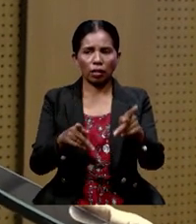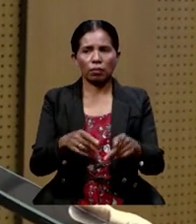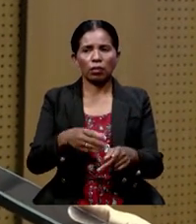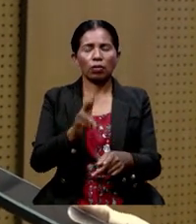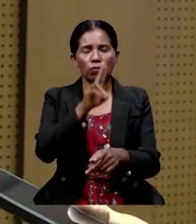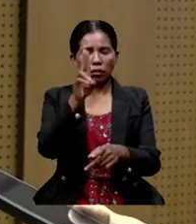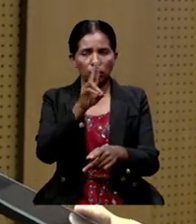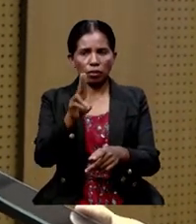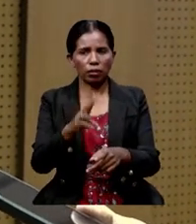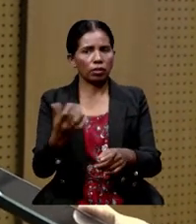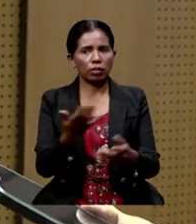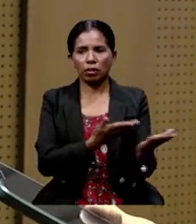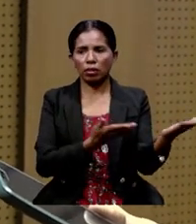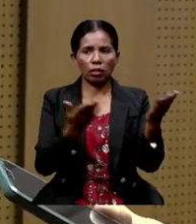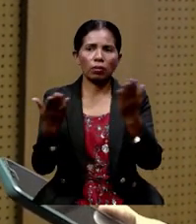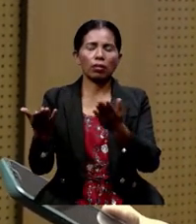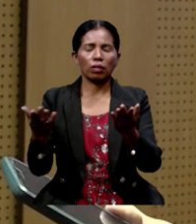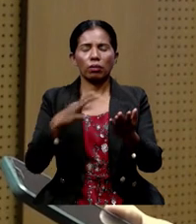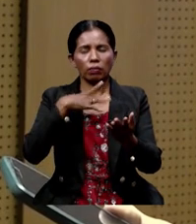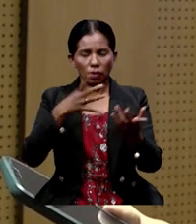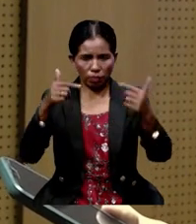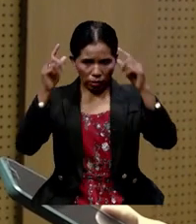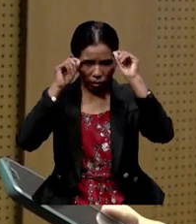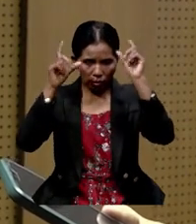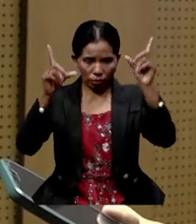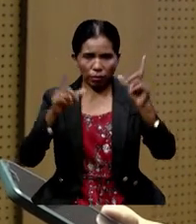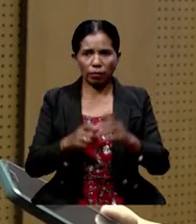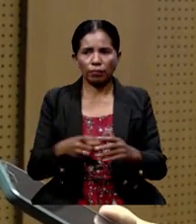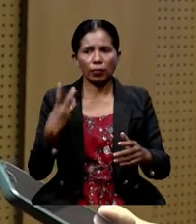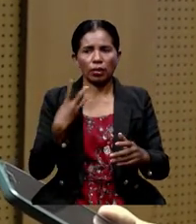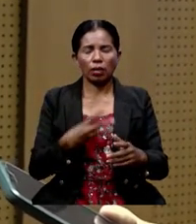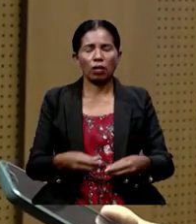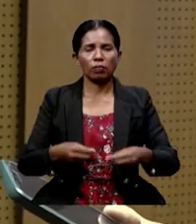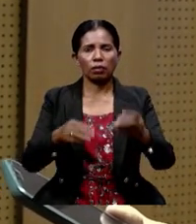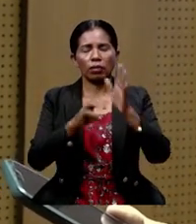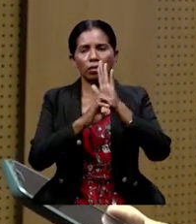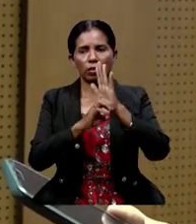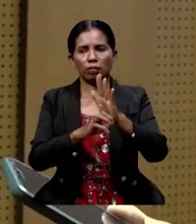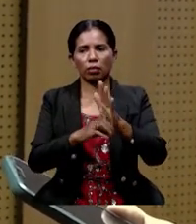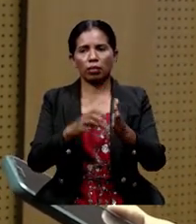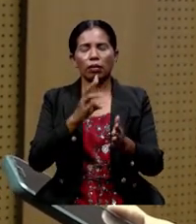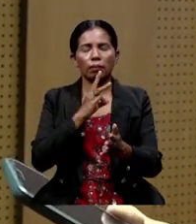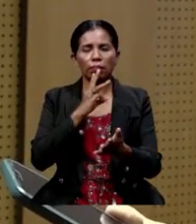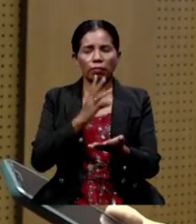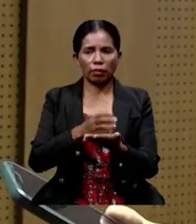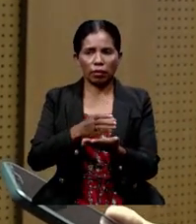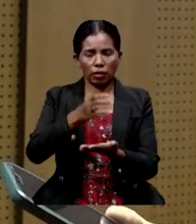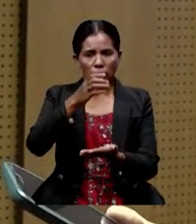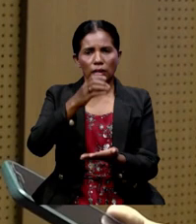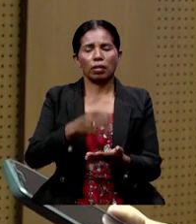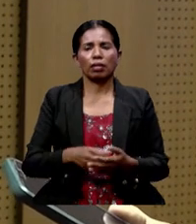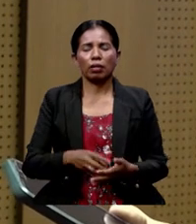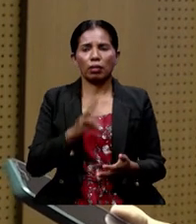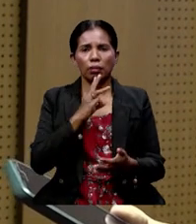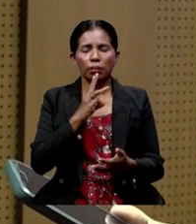de ser lá lori lixo mais a Timor tá né mas lilio ita how for example né são aqua glass né